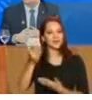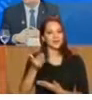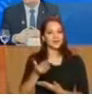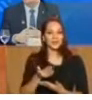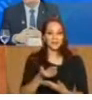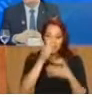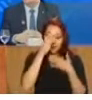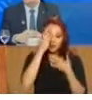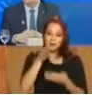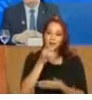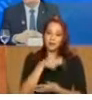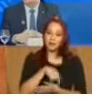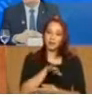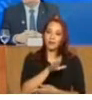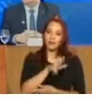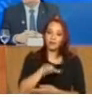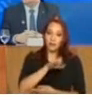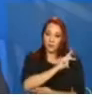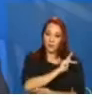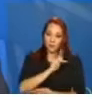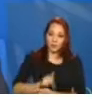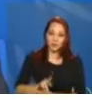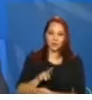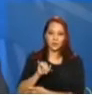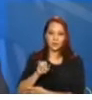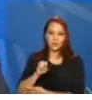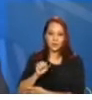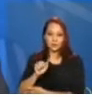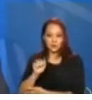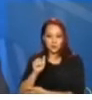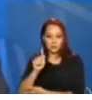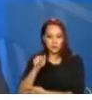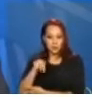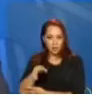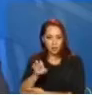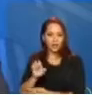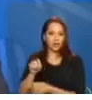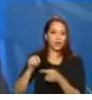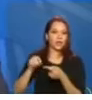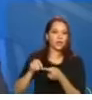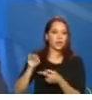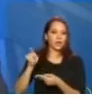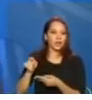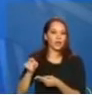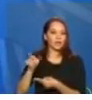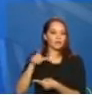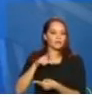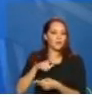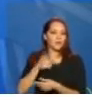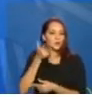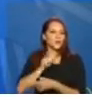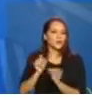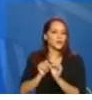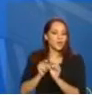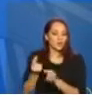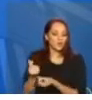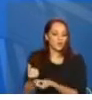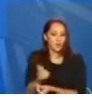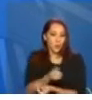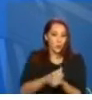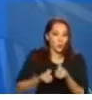através da presidência do senhor Isaac da FEBRABAN, nós conseguimos fazer o seguinte: esse